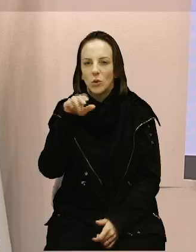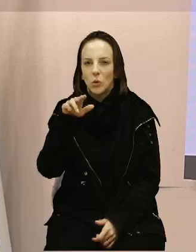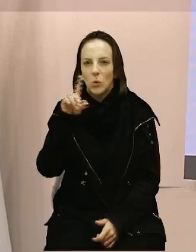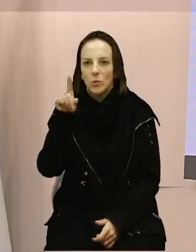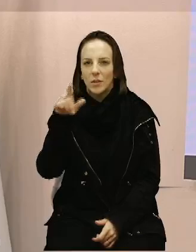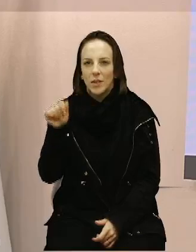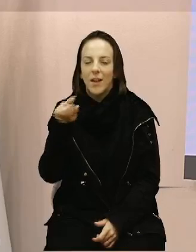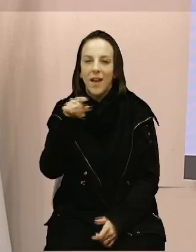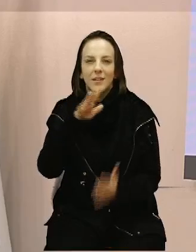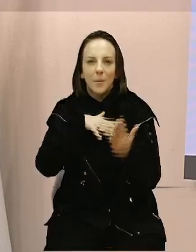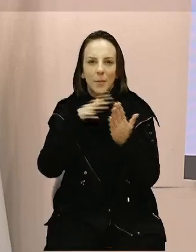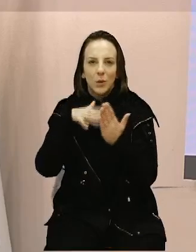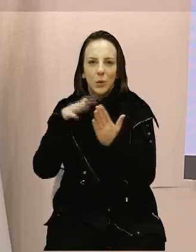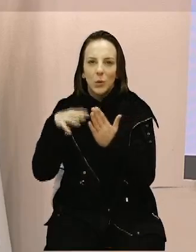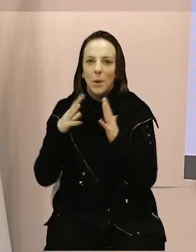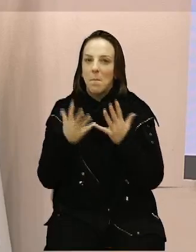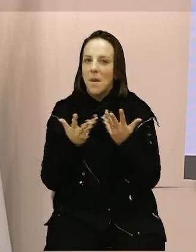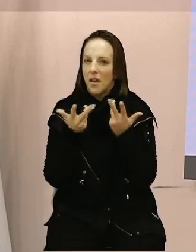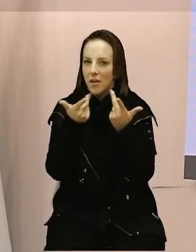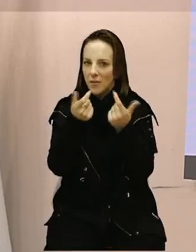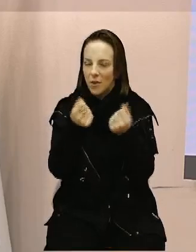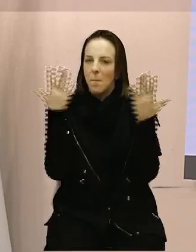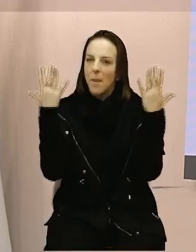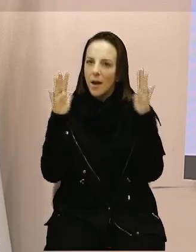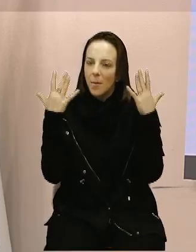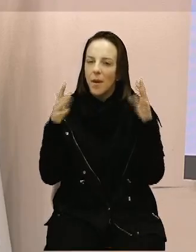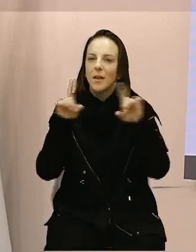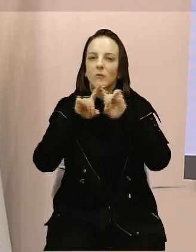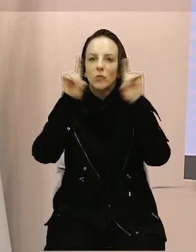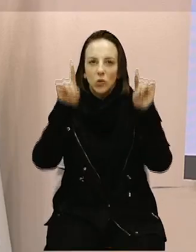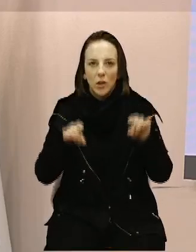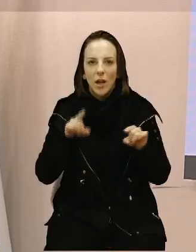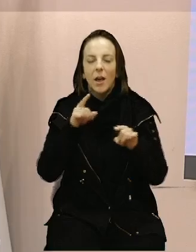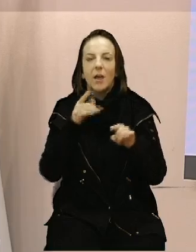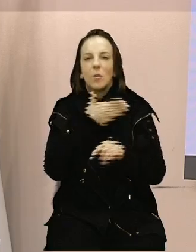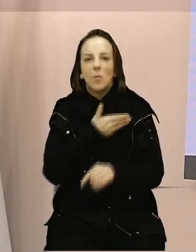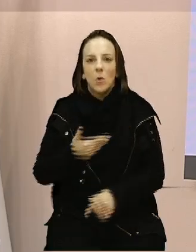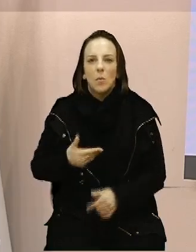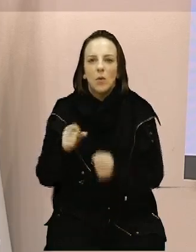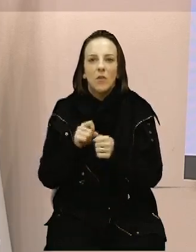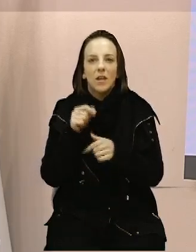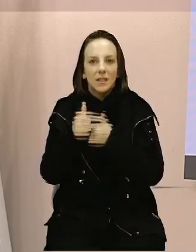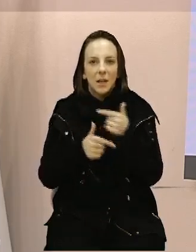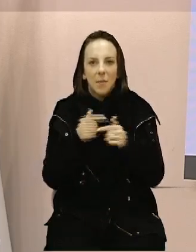que parabenizar aí os servidores públicos, do qual fizeram esse trabalho bem feito.